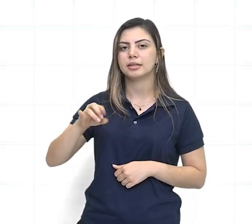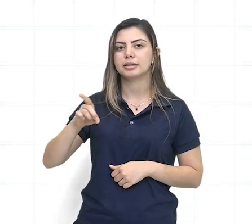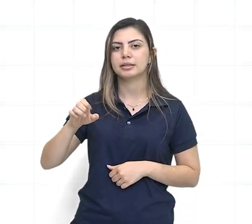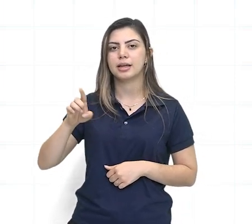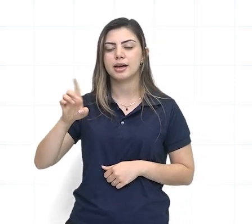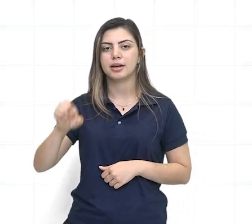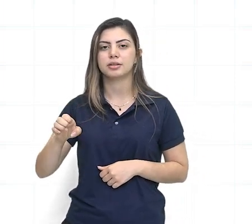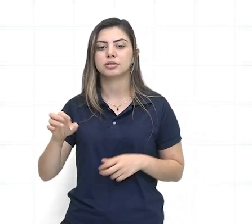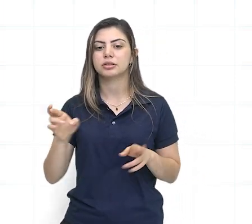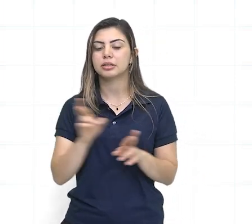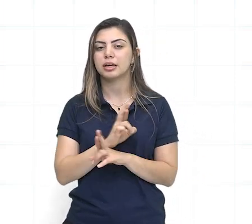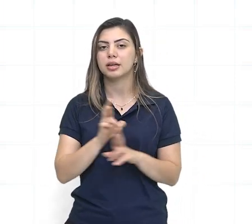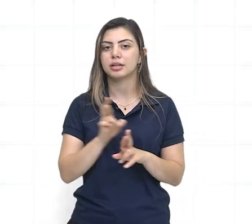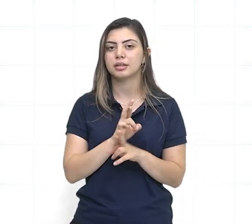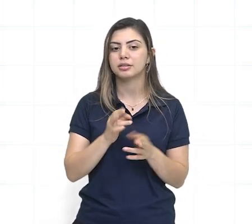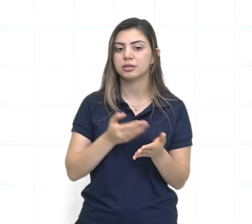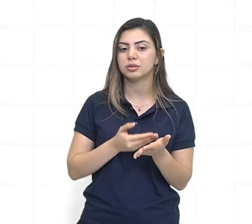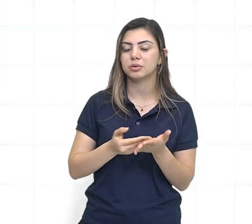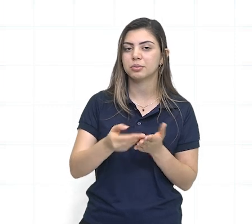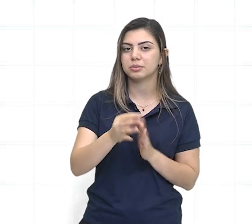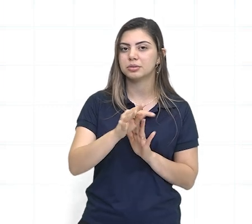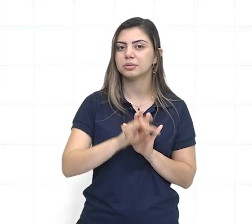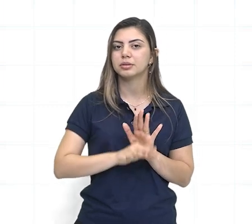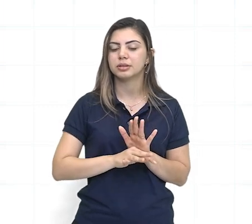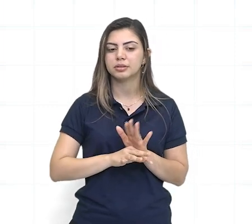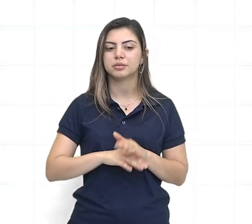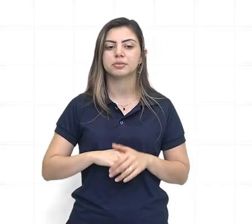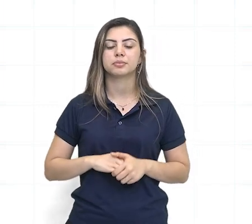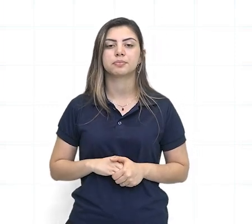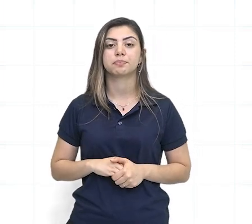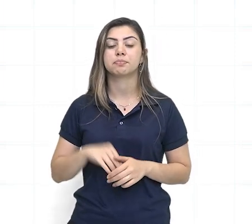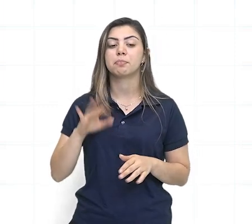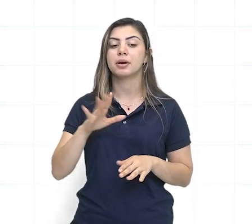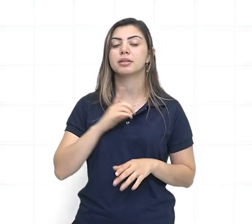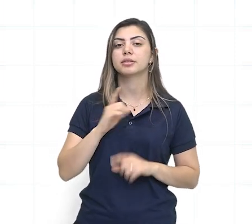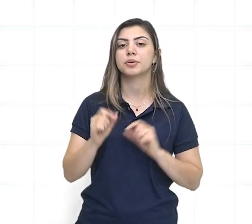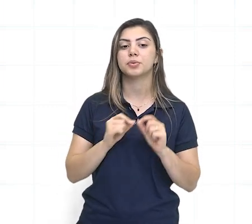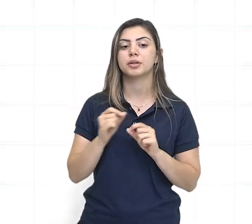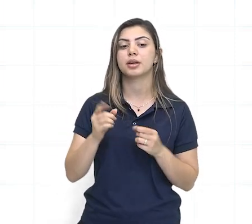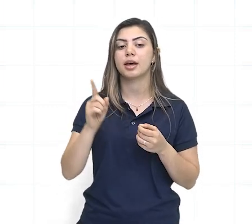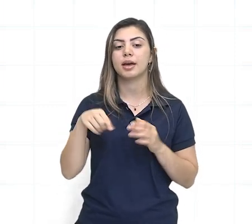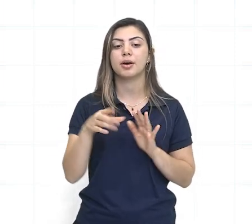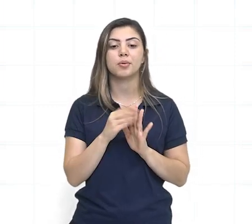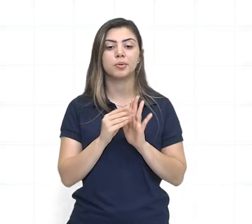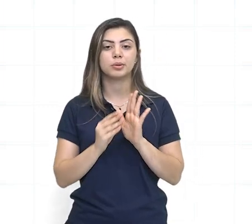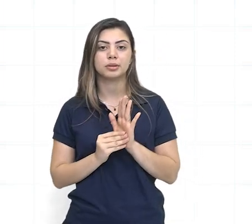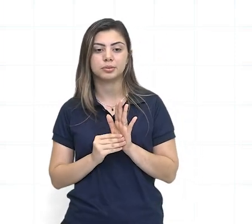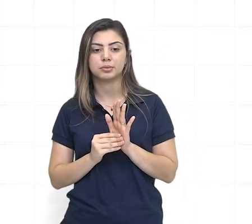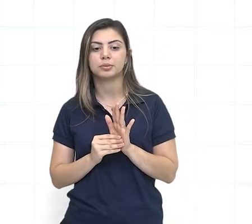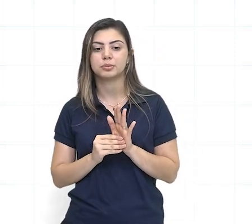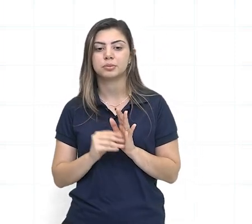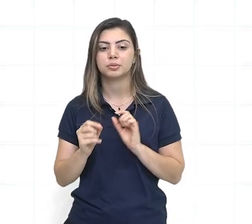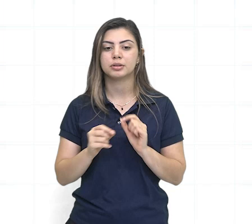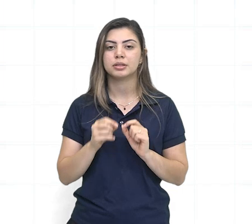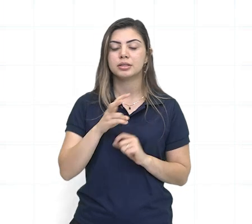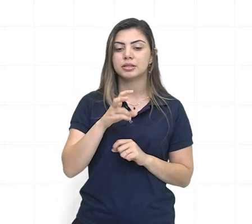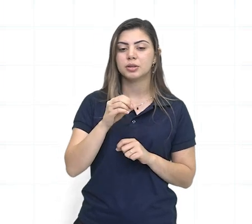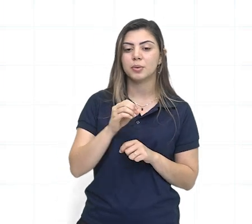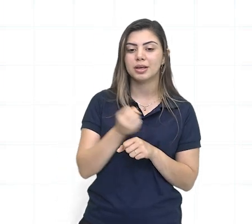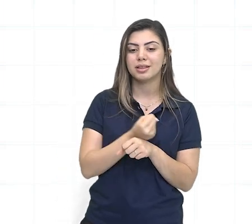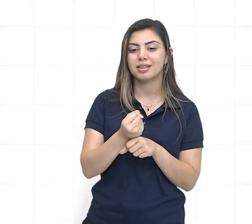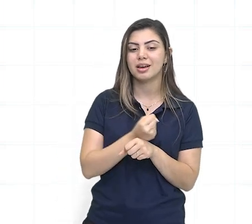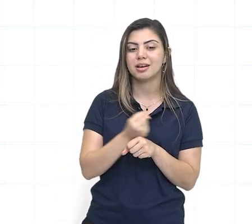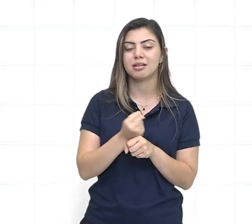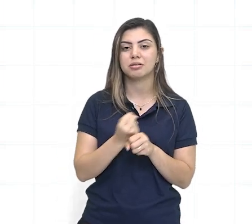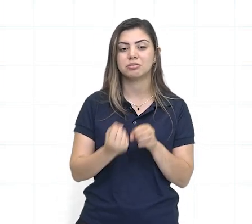aí com logo no início do texto, né? O tema, os 50 anos de criação